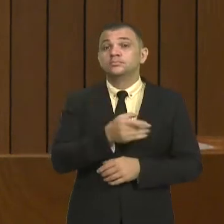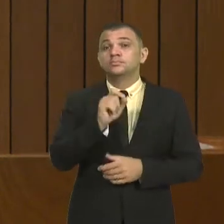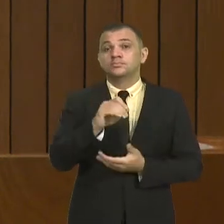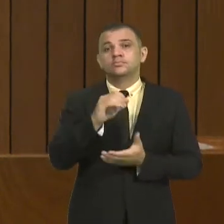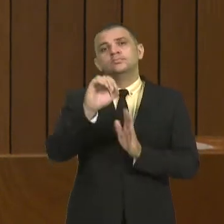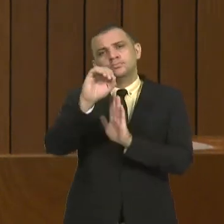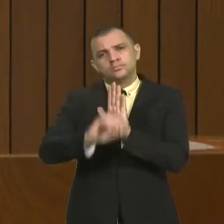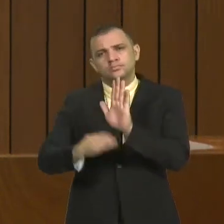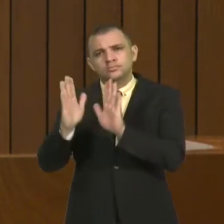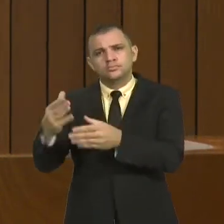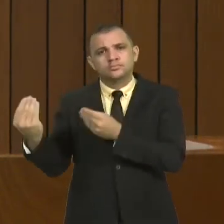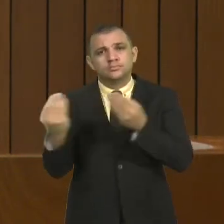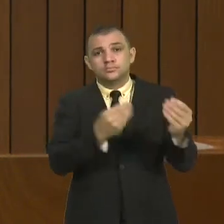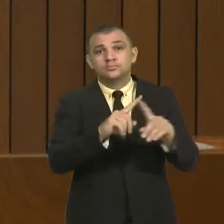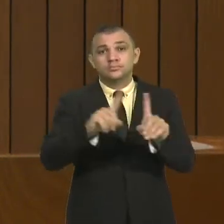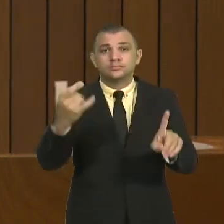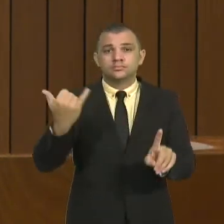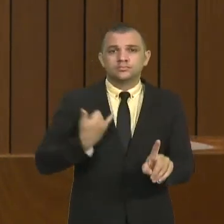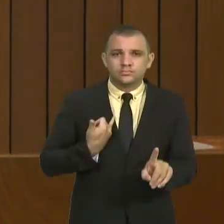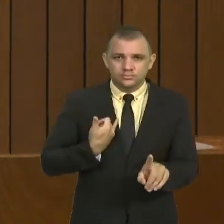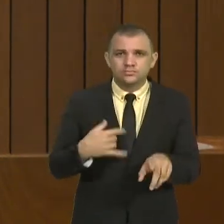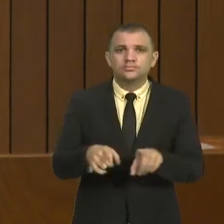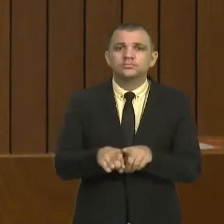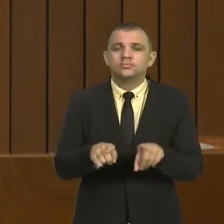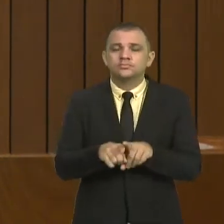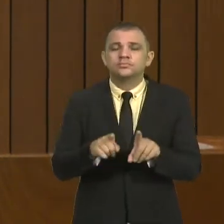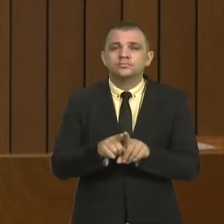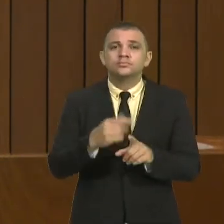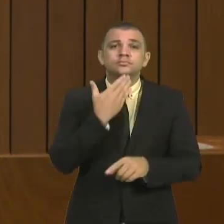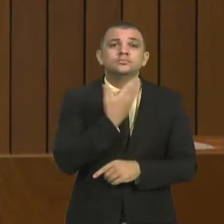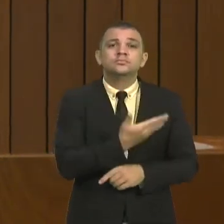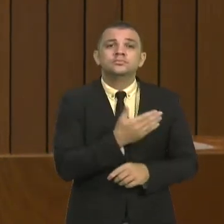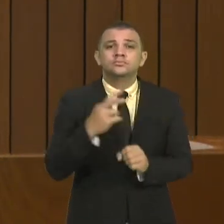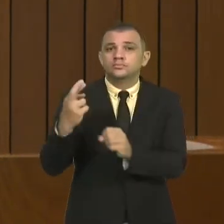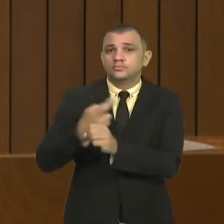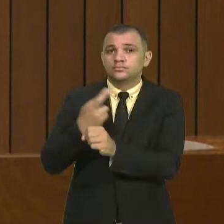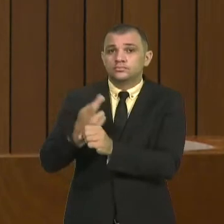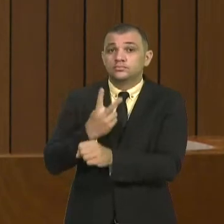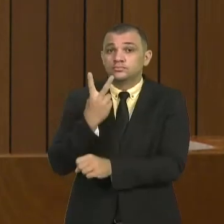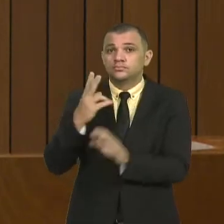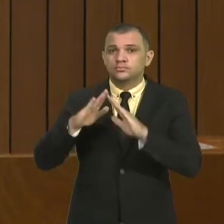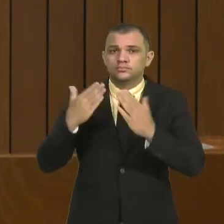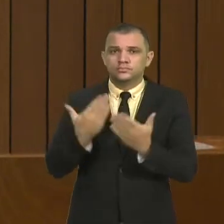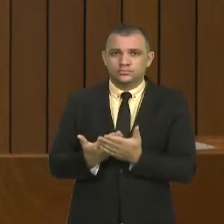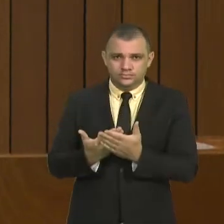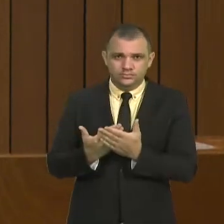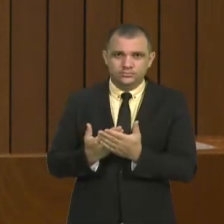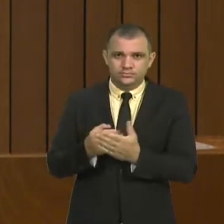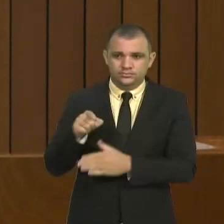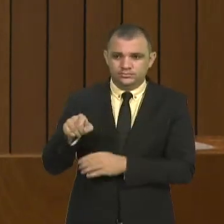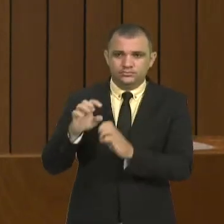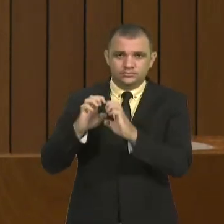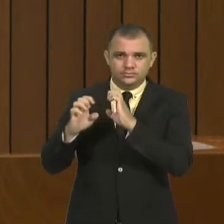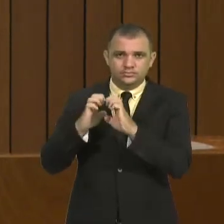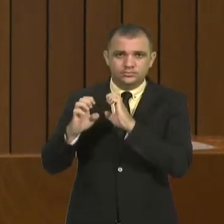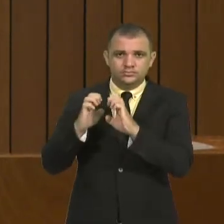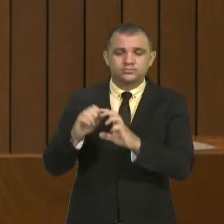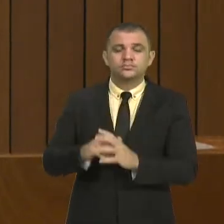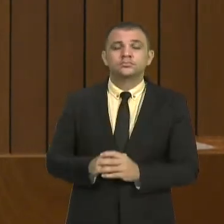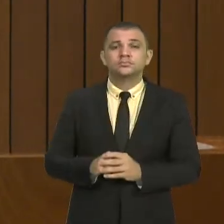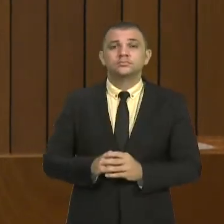alguns pedidos, requerido a reforma de duas unidades escolares ali daquela cidade de